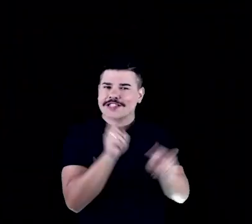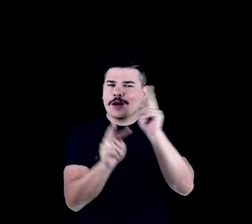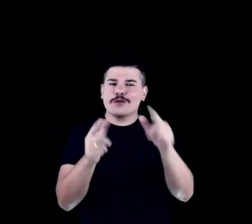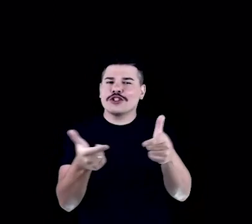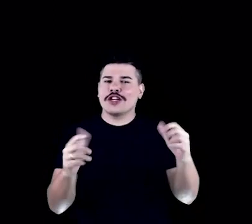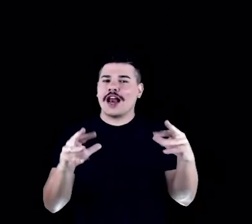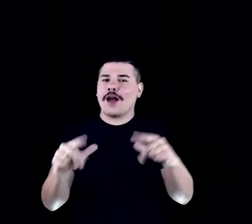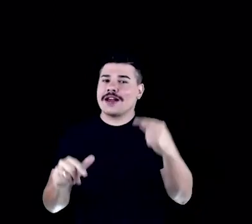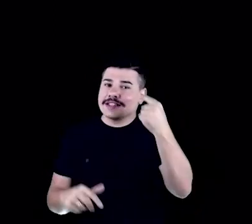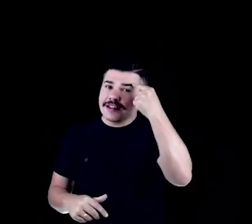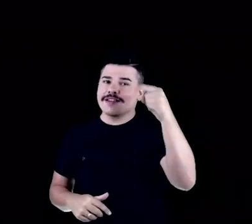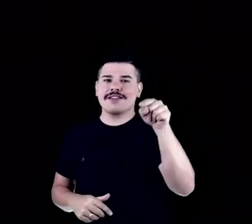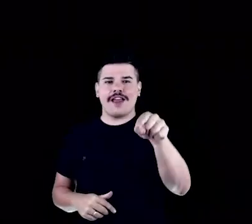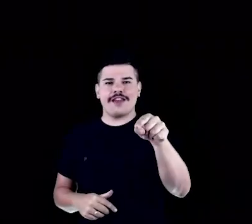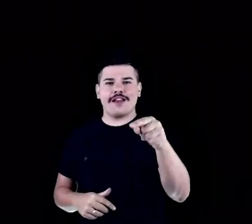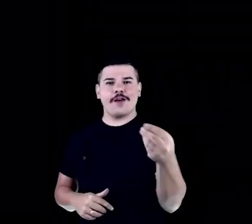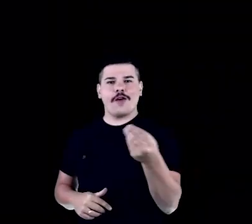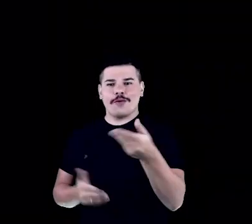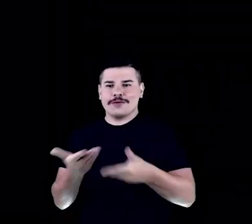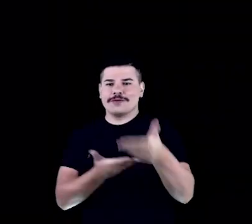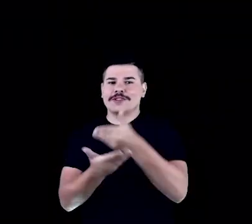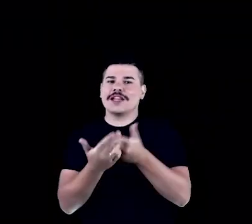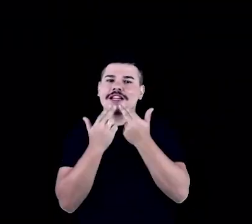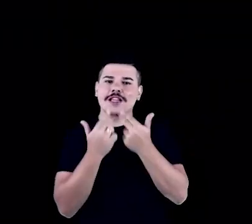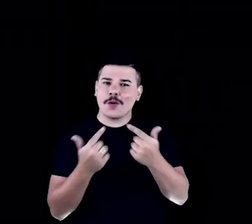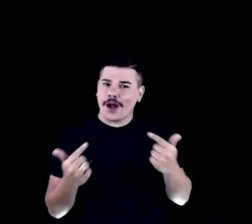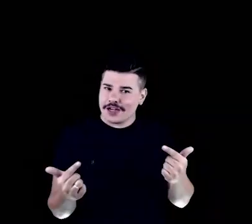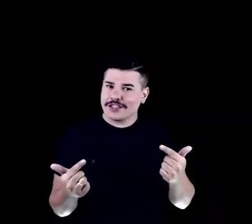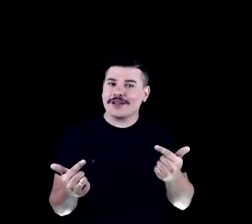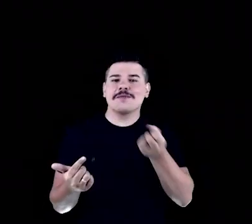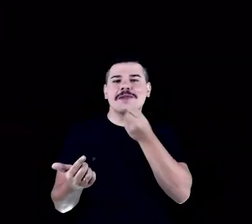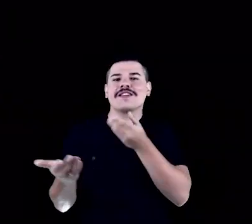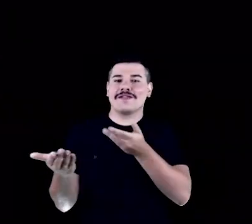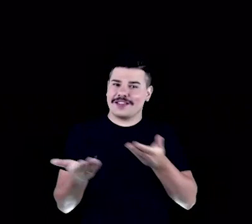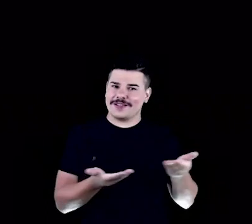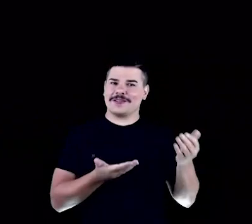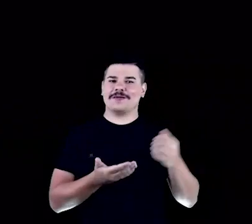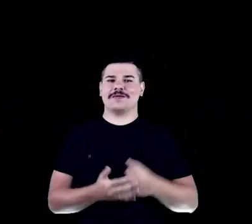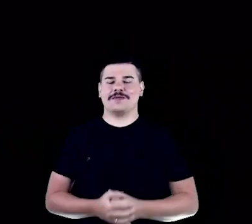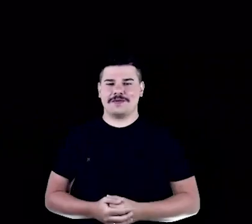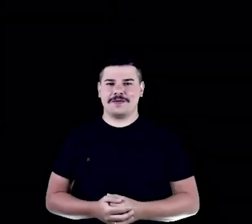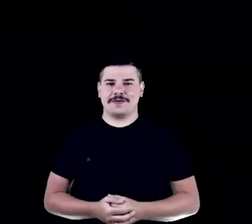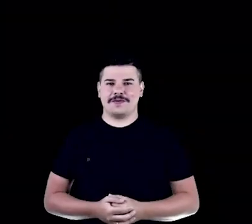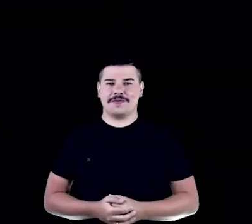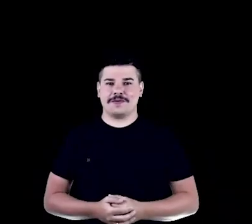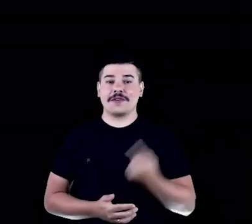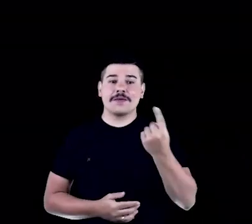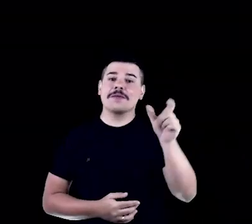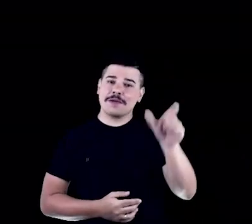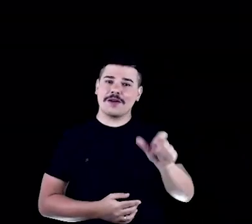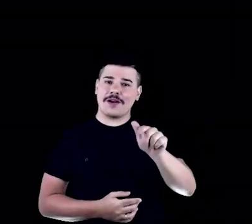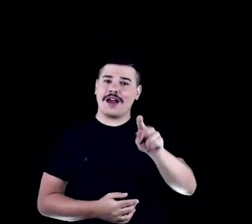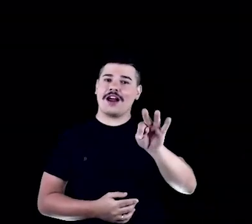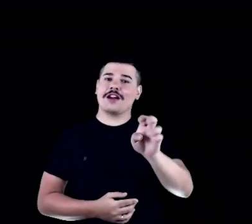mais geral de como vocês chegaram nessa ideia de um hibridismo de linguagem. Sejam bem-vindos. Quem quer